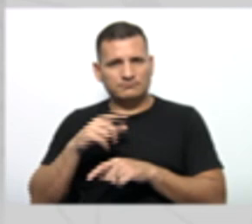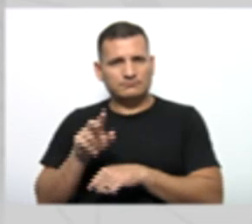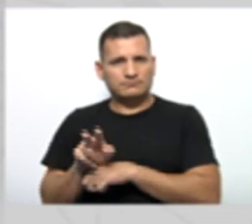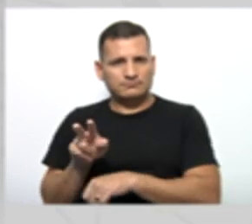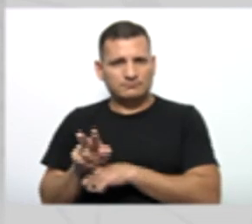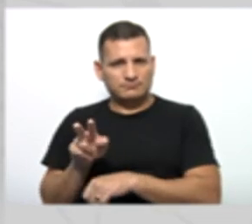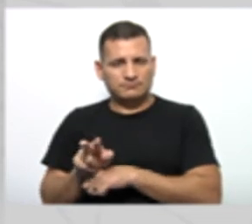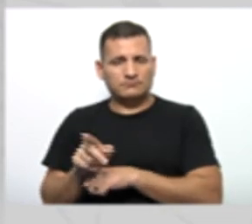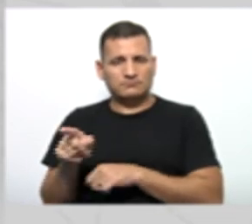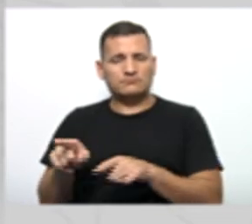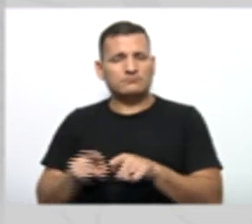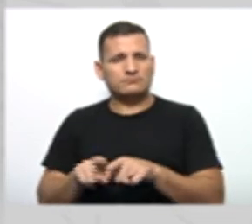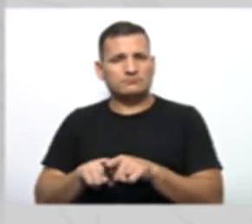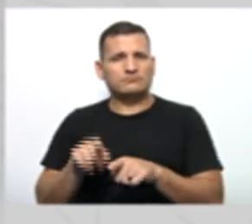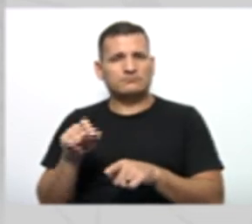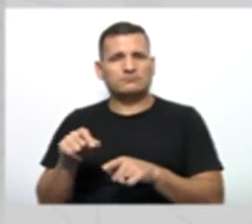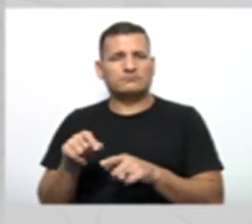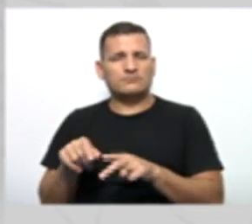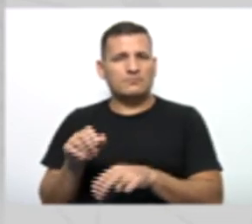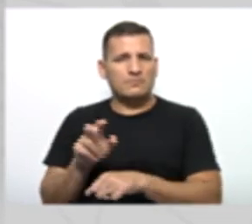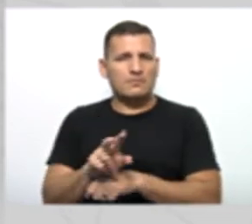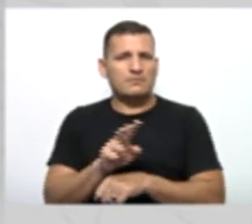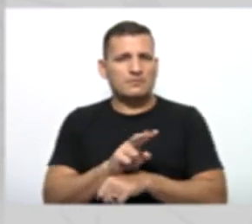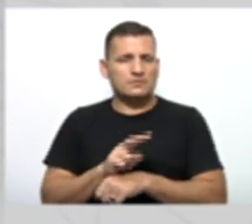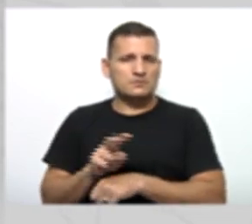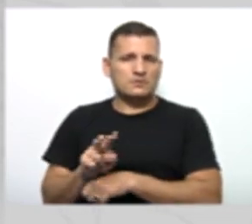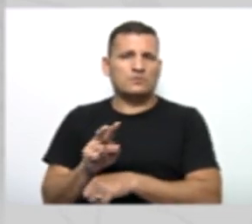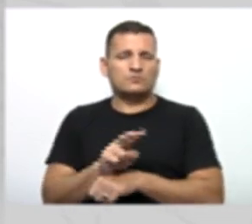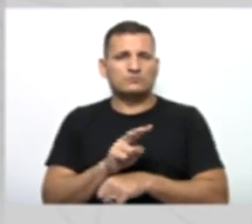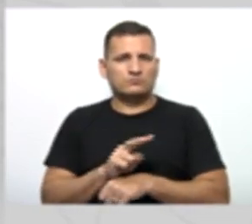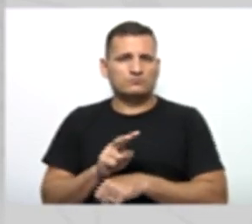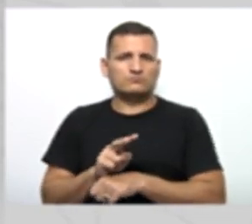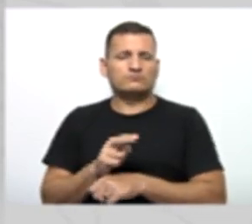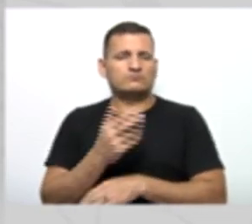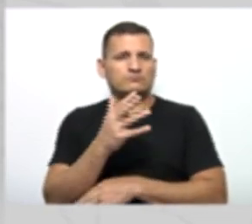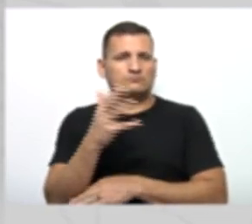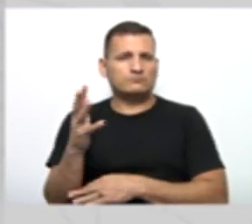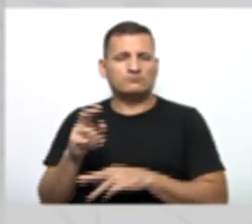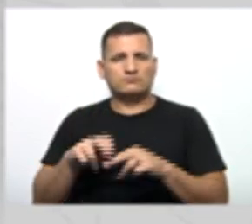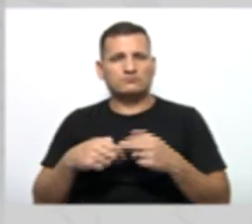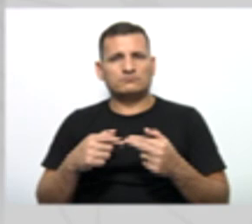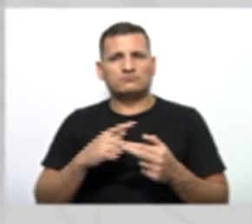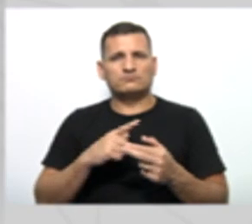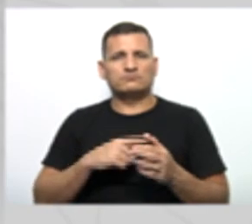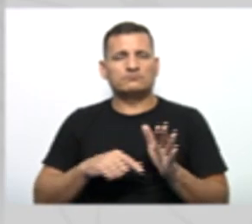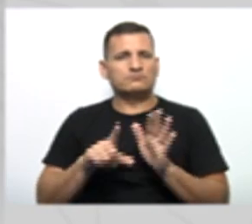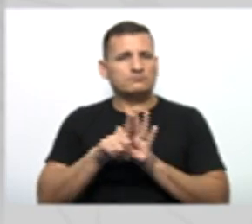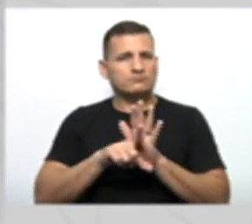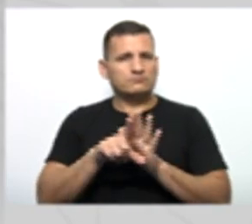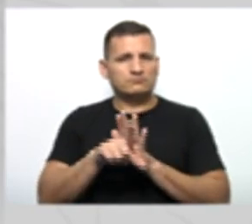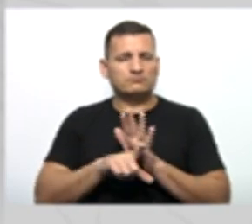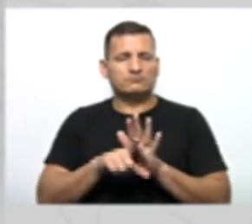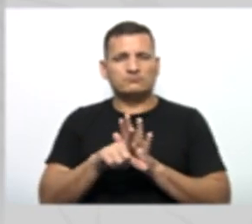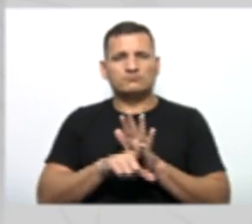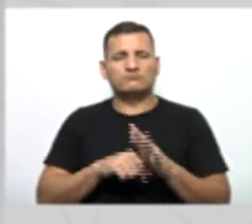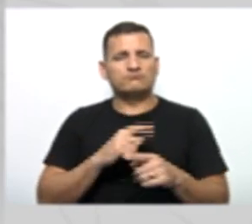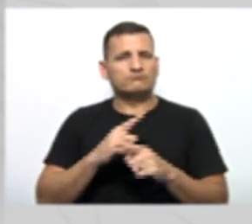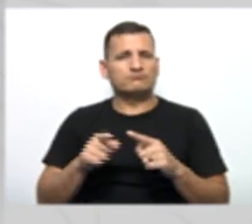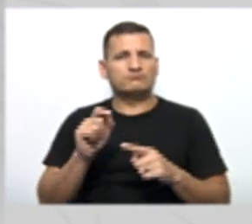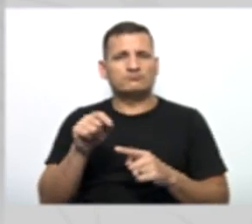função social de preservação dos mananciais. Por isso que existe uma legislação que não permite que você